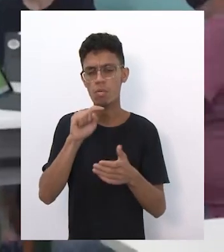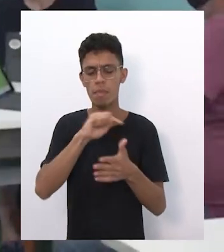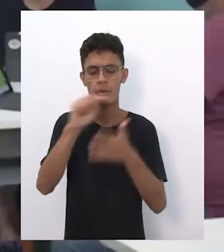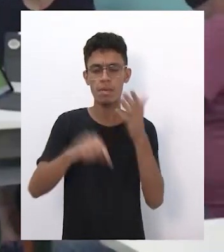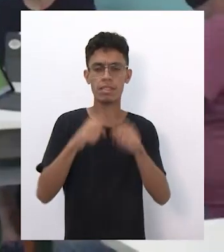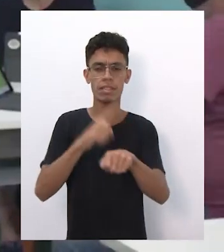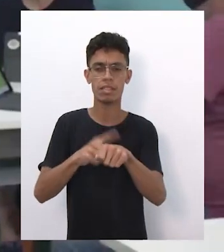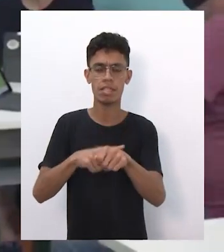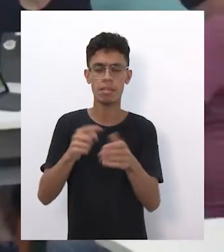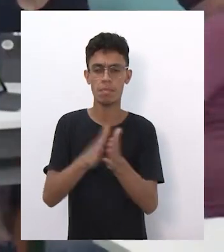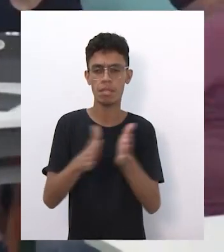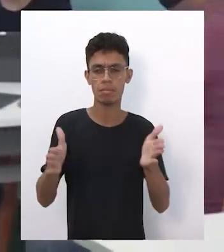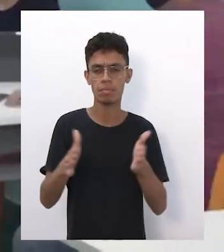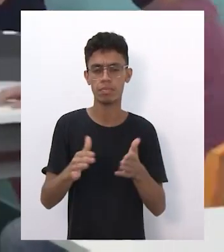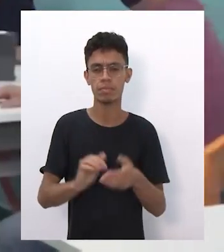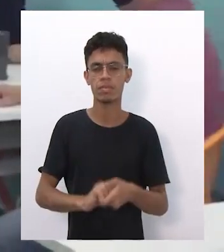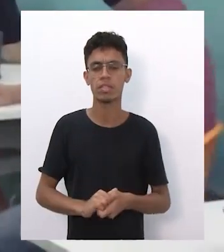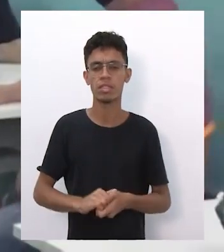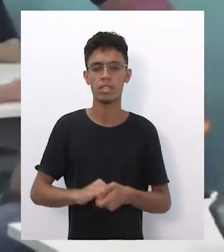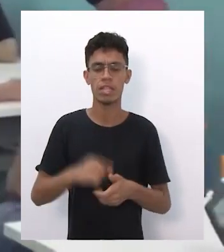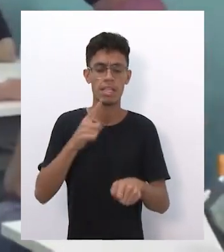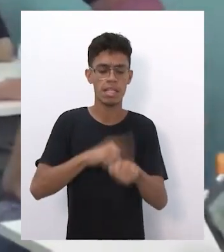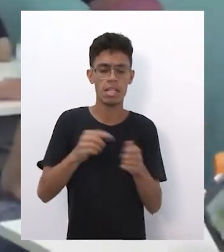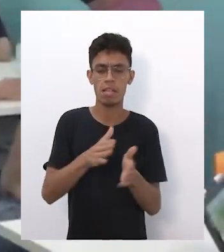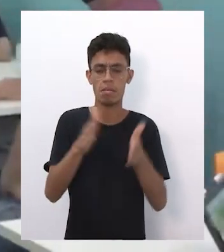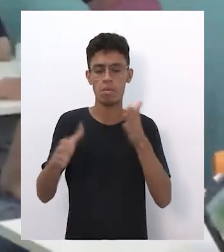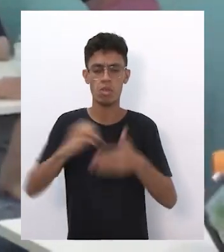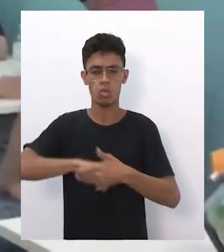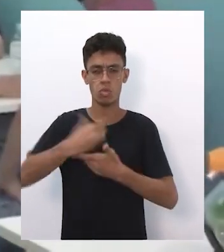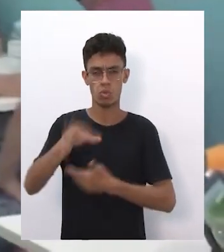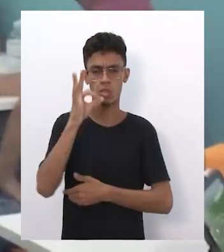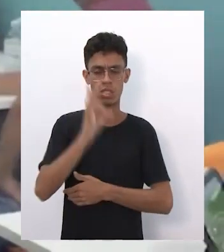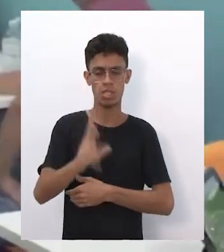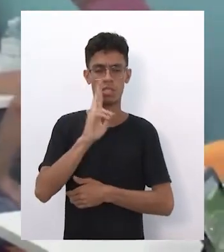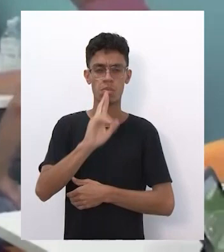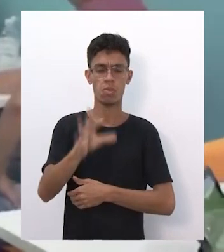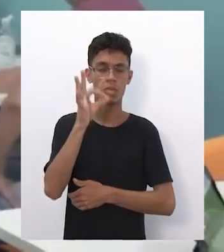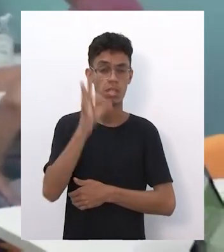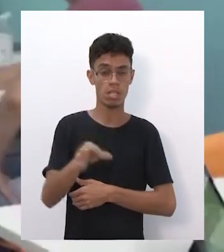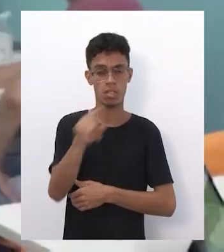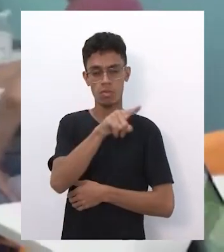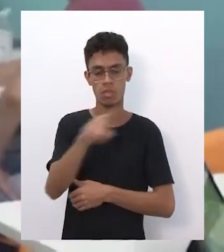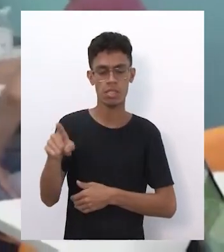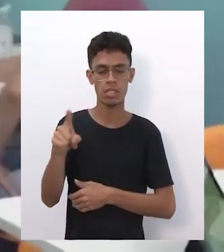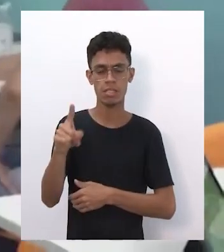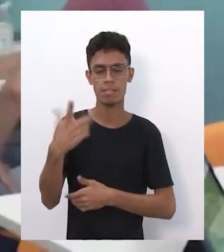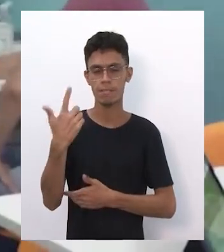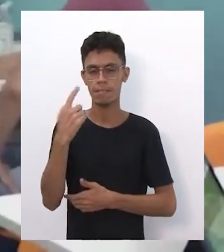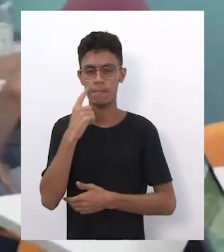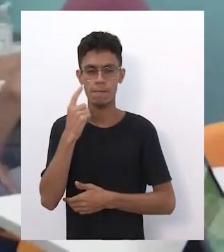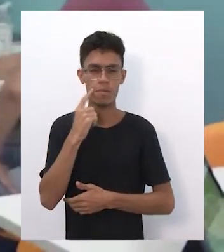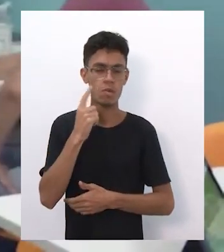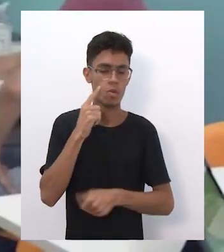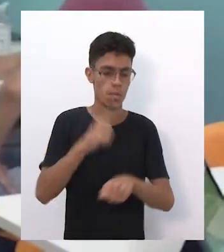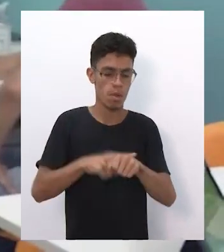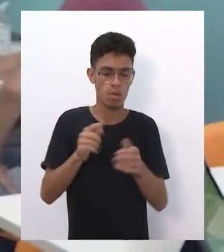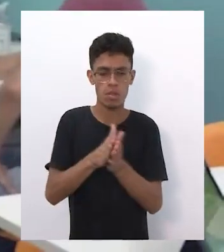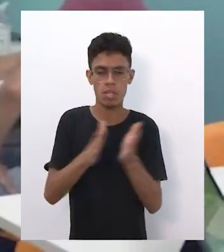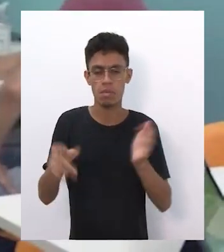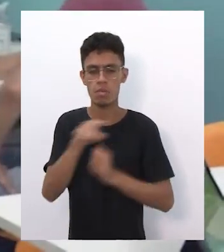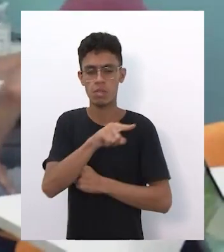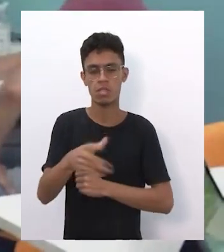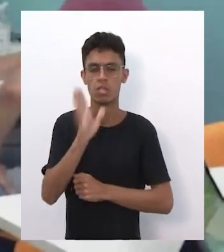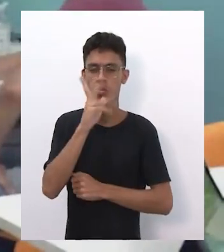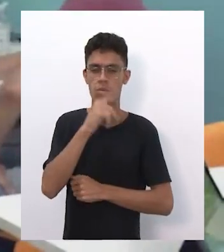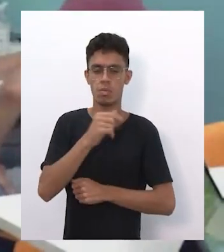Tempo e atitude certa ou resposta certa, não é? Então, vocês vão ser ranqueados pelo tempo que vocês demoraram